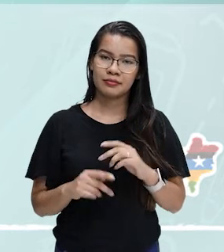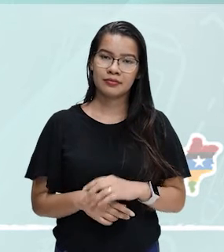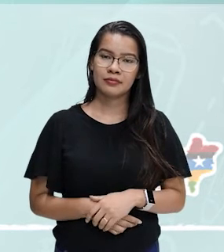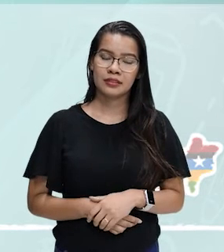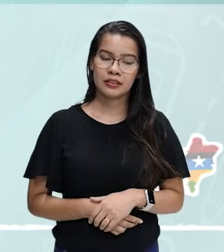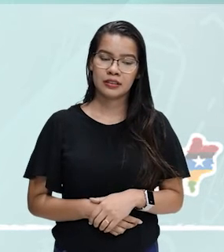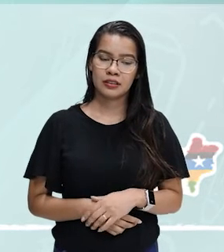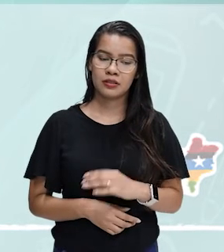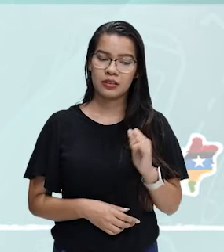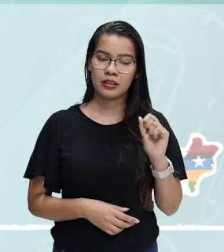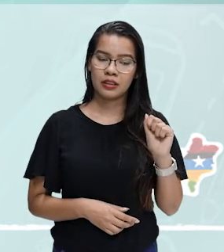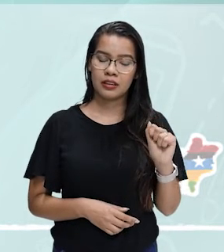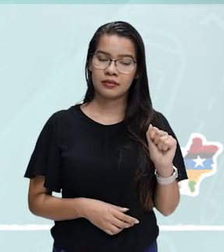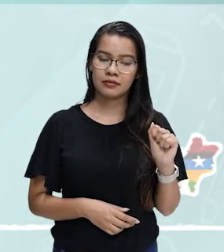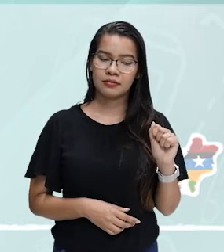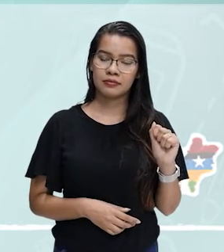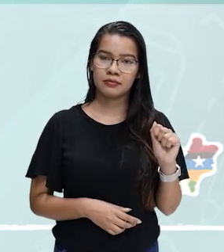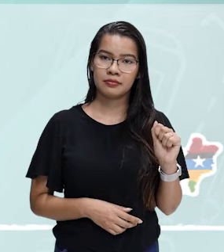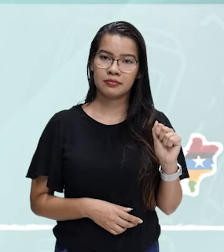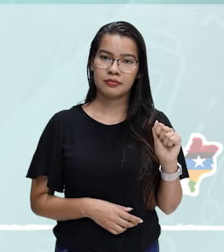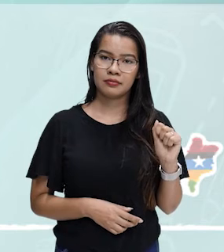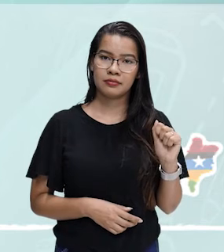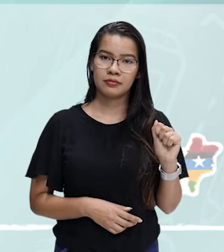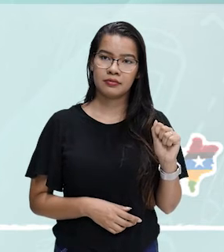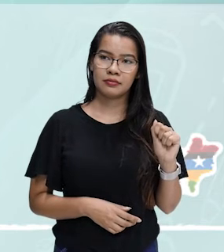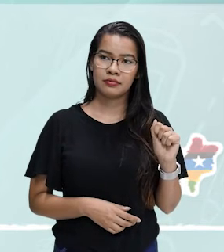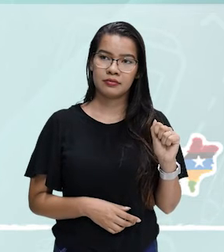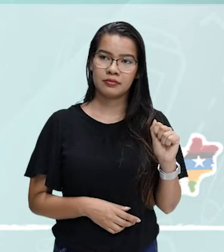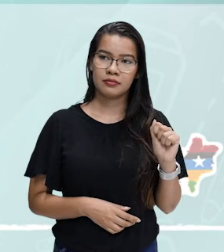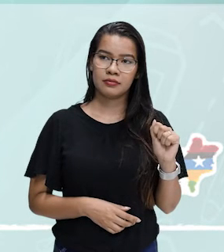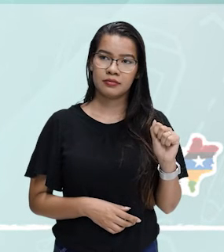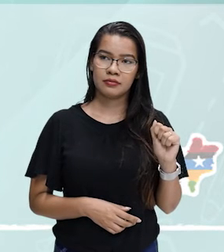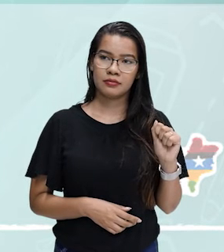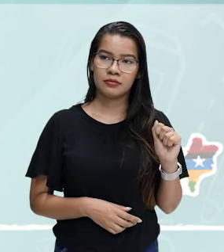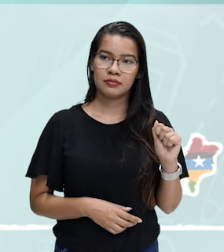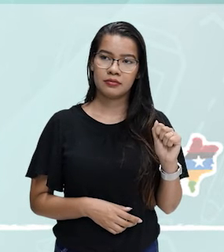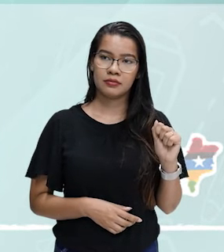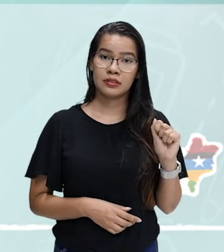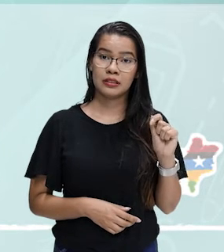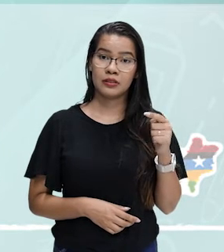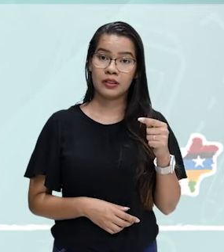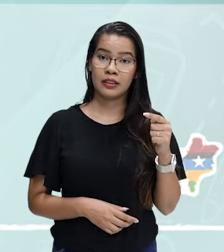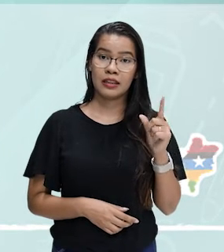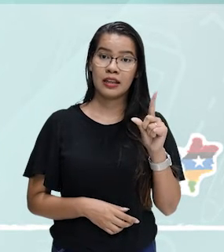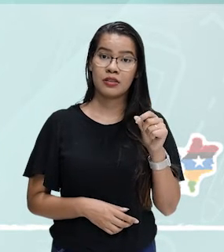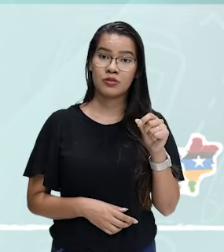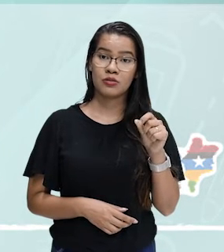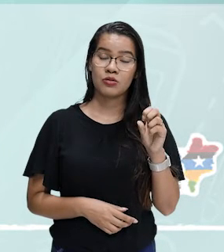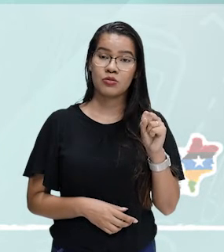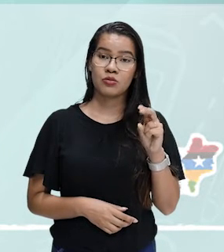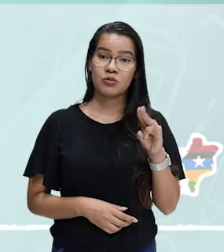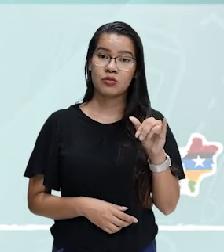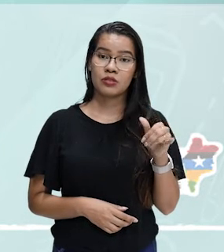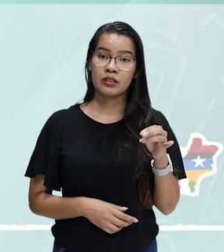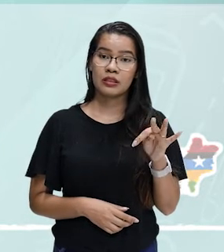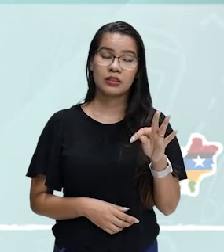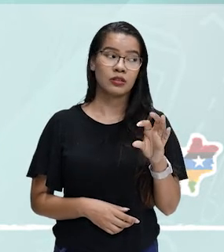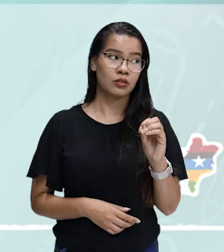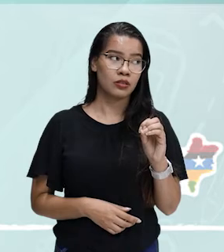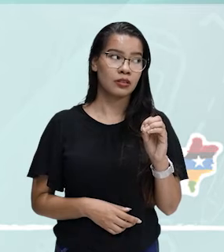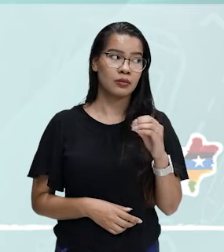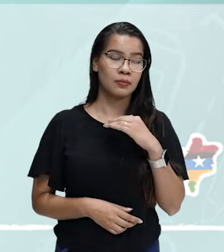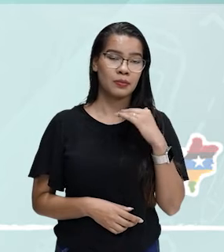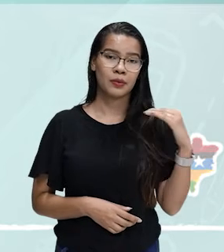subordinada. Então, letra A. Ele se morria de ciúmes pelo patrão. Então, ele é sujeito,